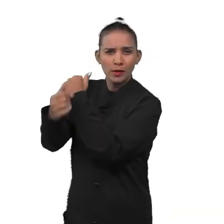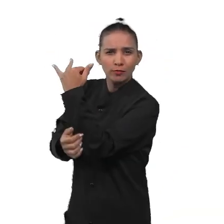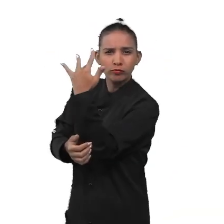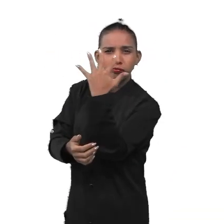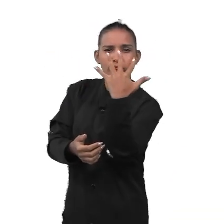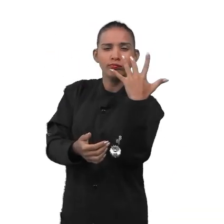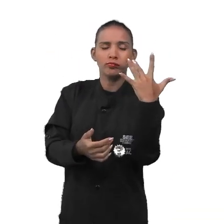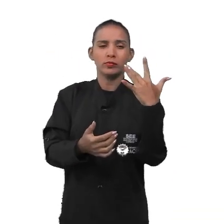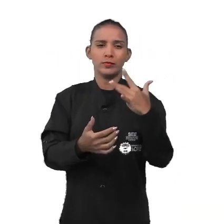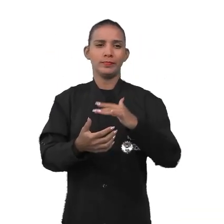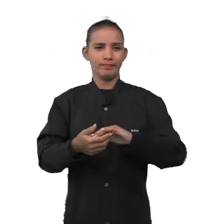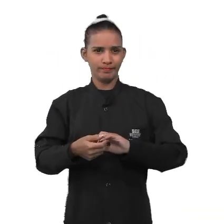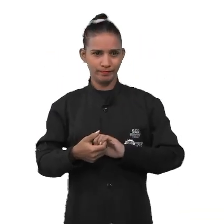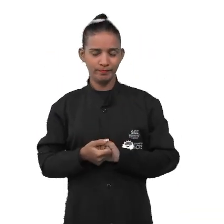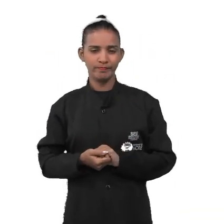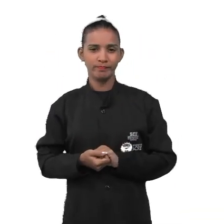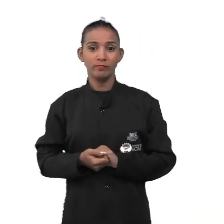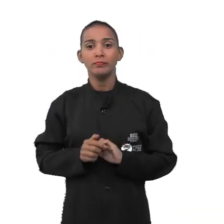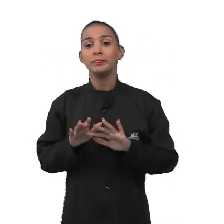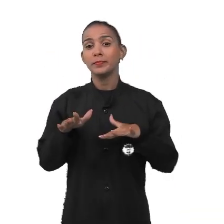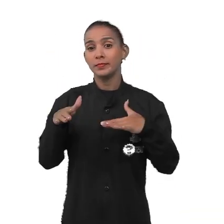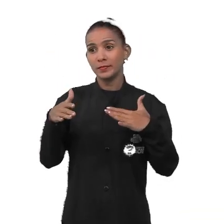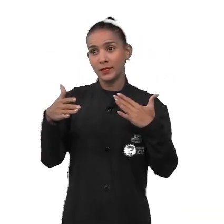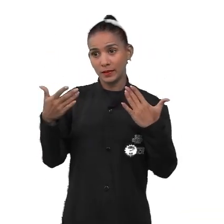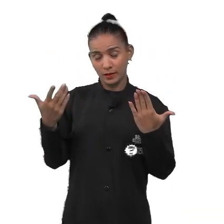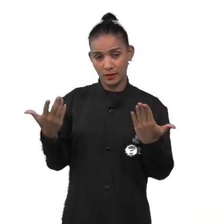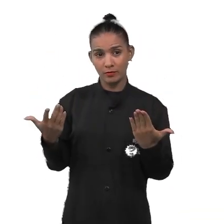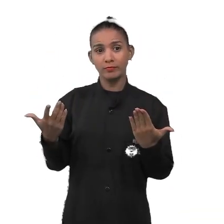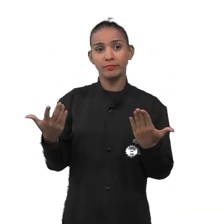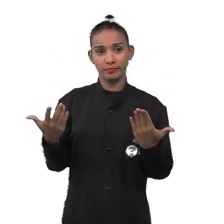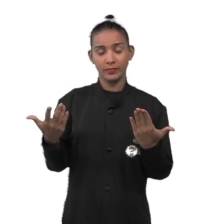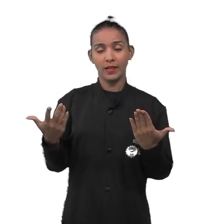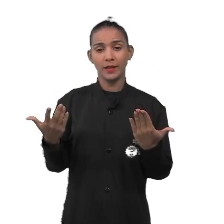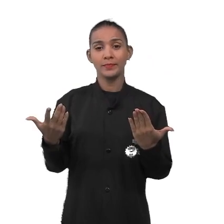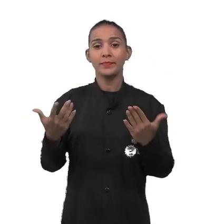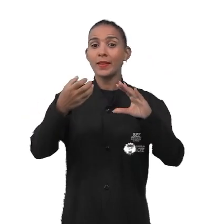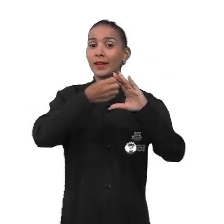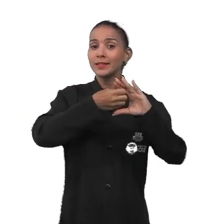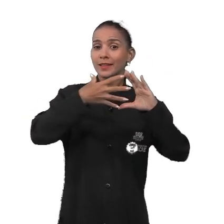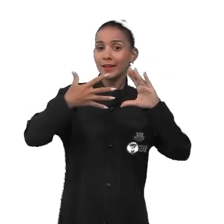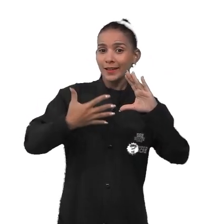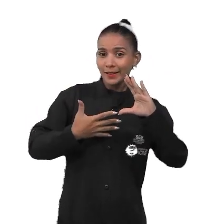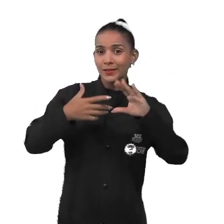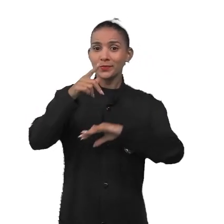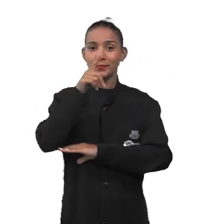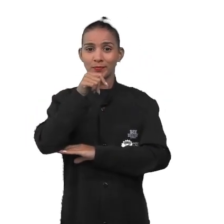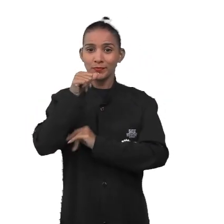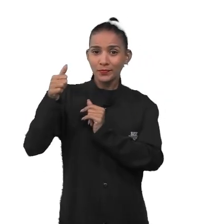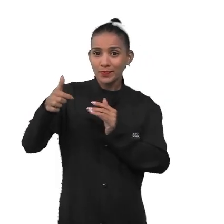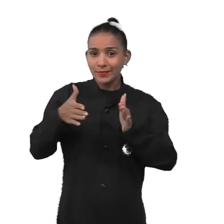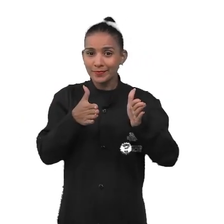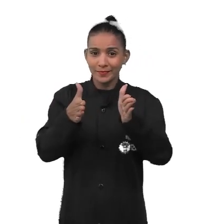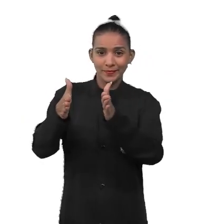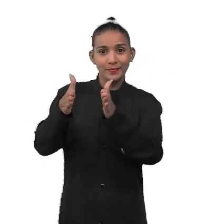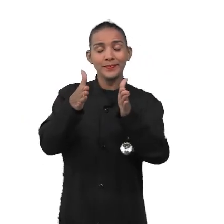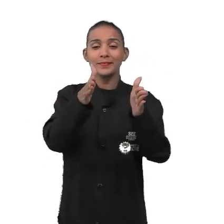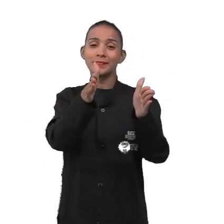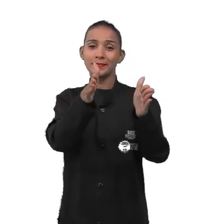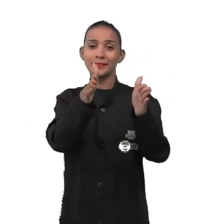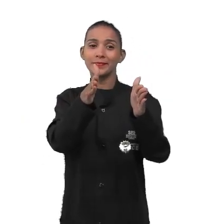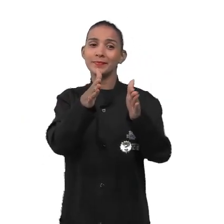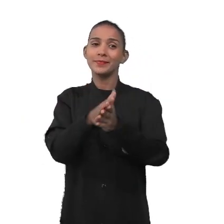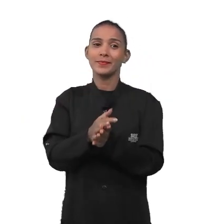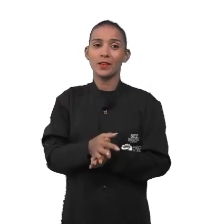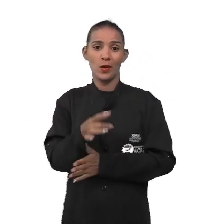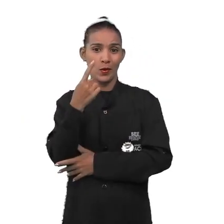Então, chegamos então às características da hidrografia, ok? Acompanhe